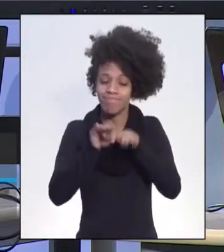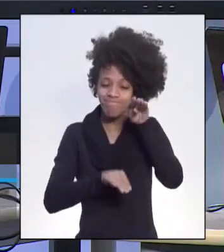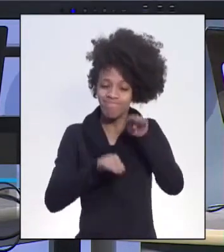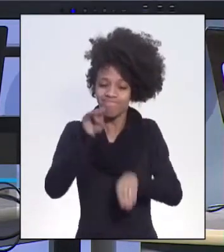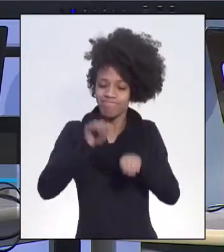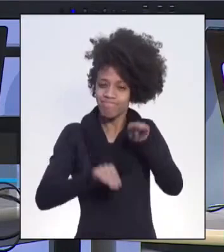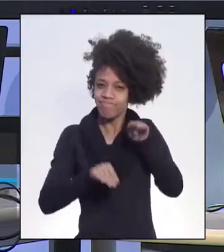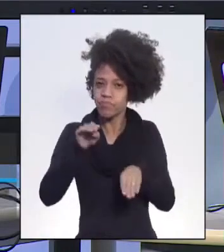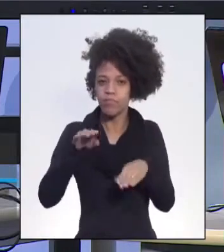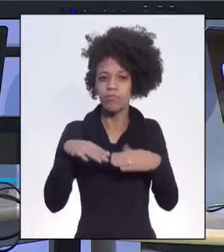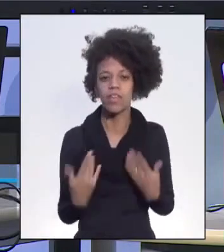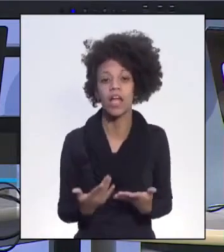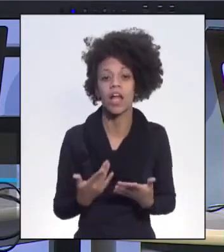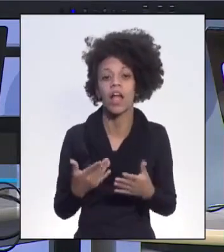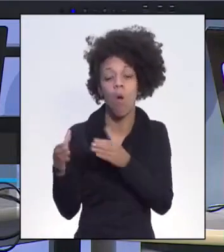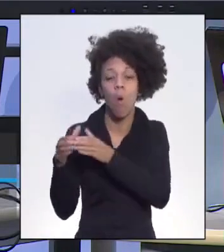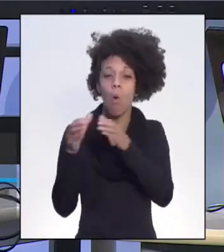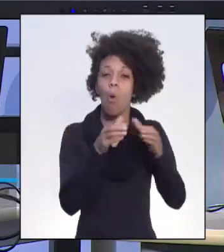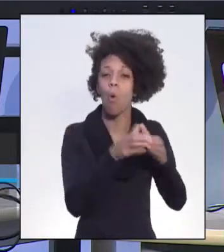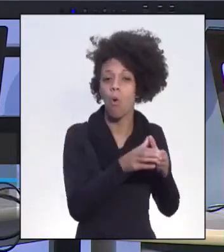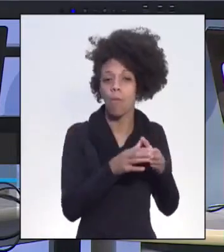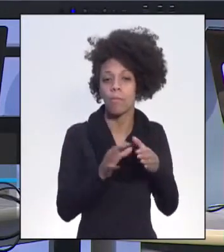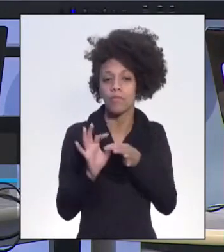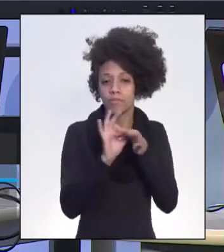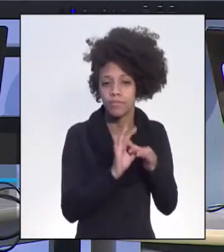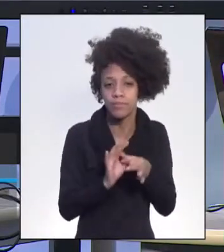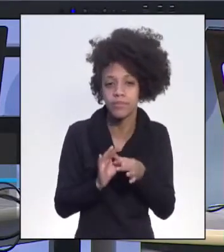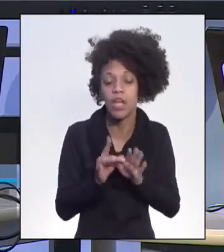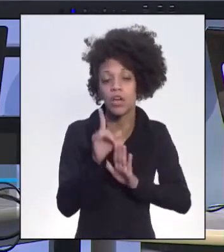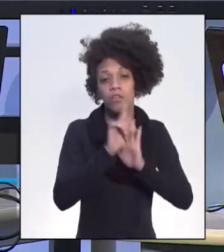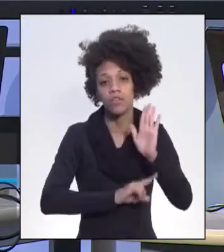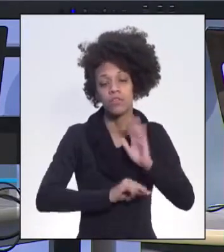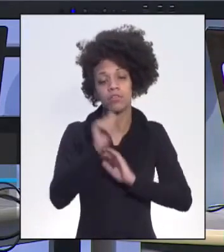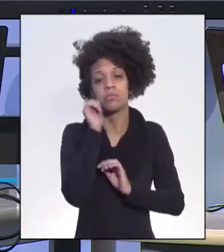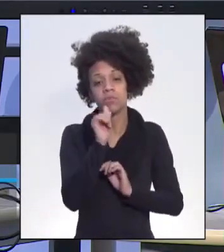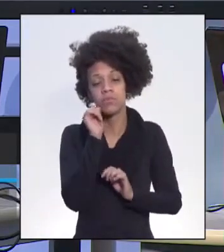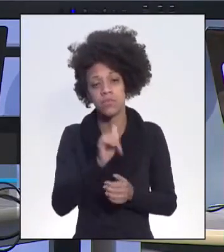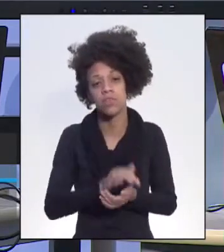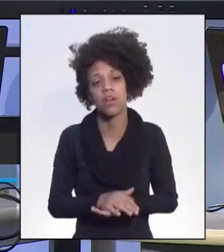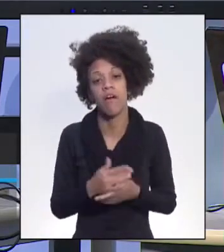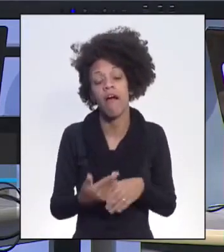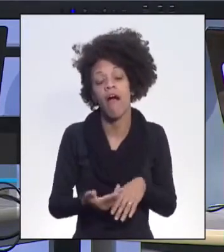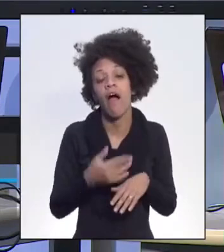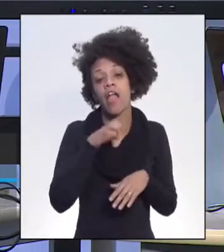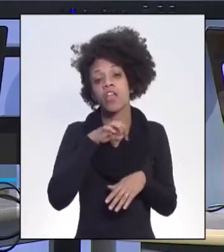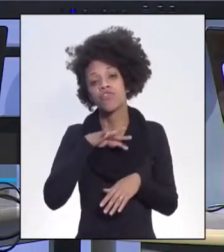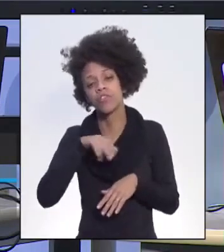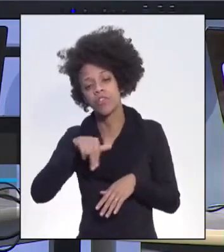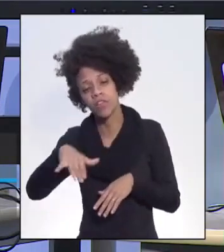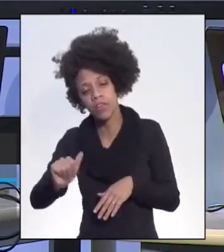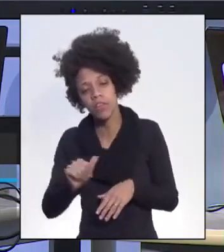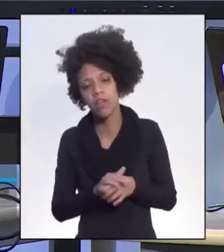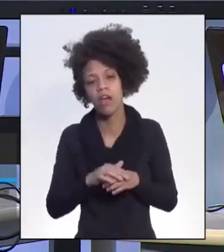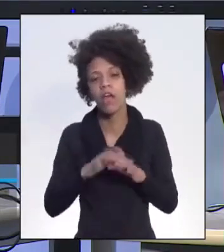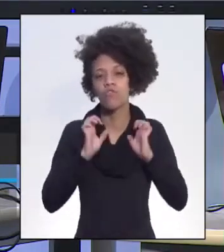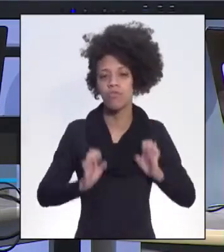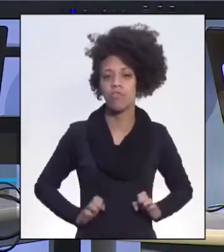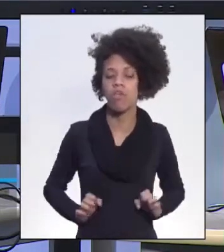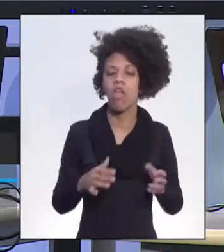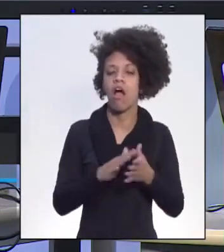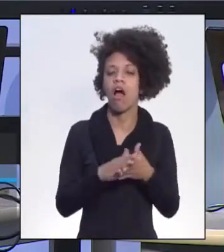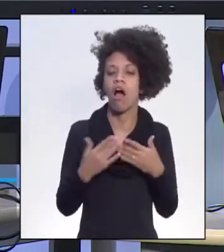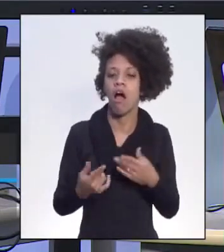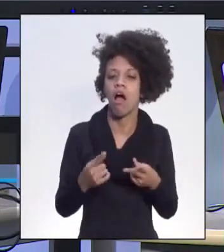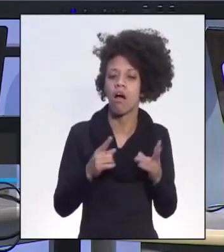interseccionalidade, da questão de classe relacionada aos direitos das mulheres, né, a etnia, né, as mulheres asiáticas, as mulheres